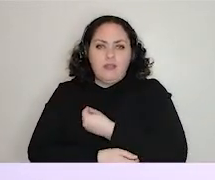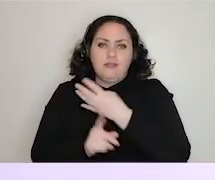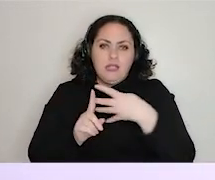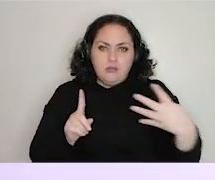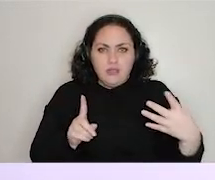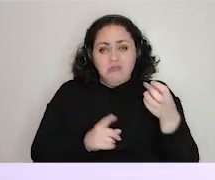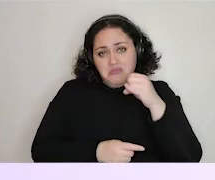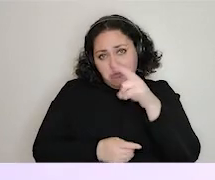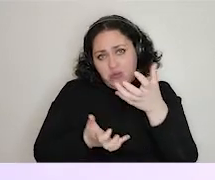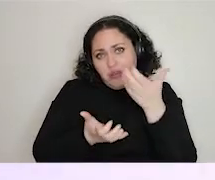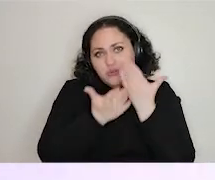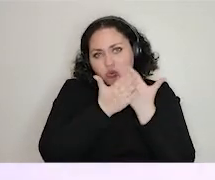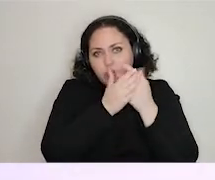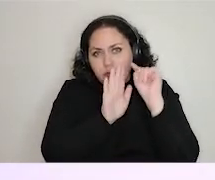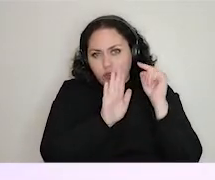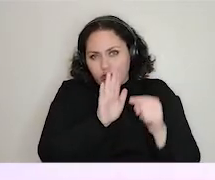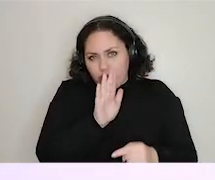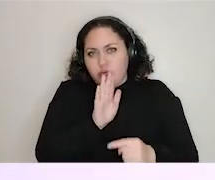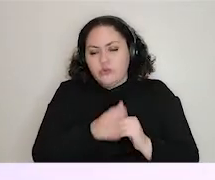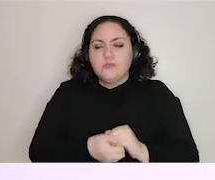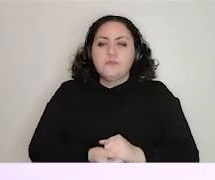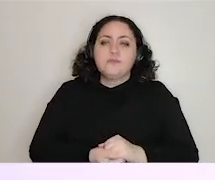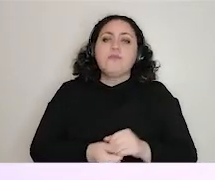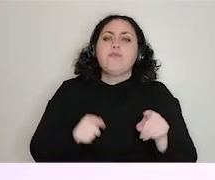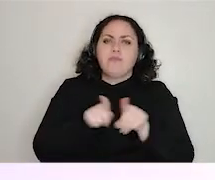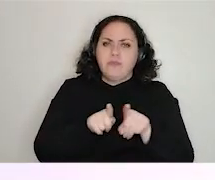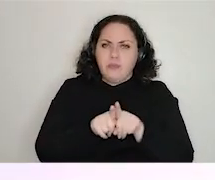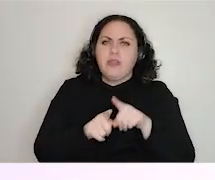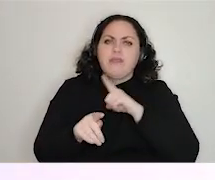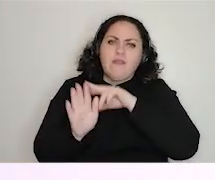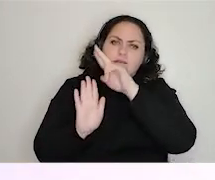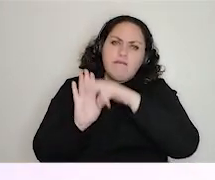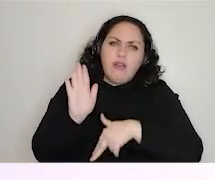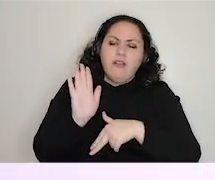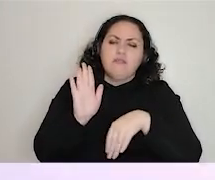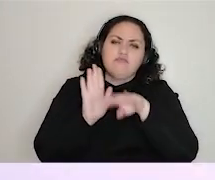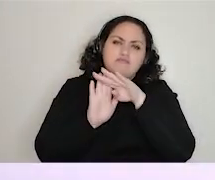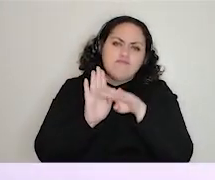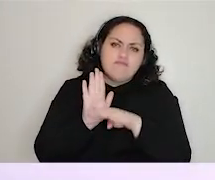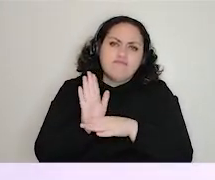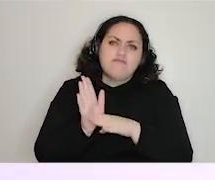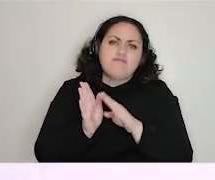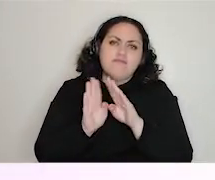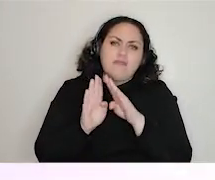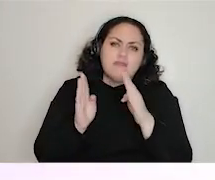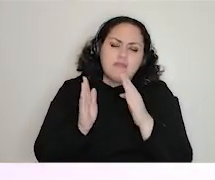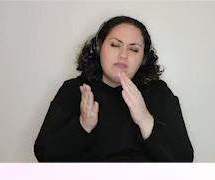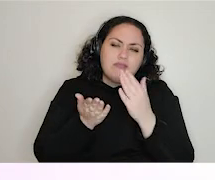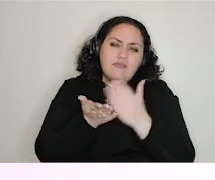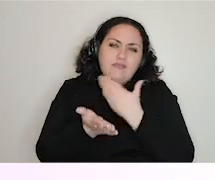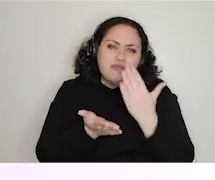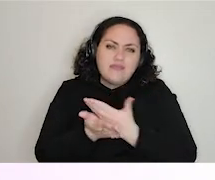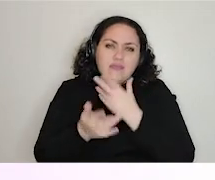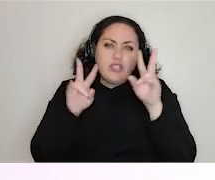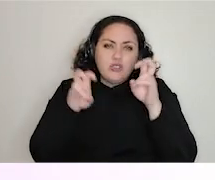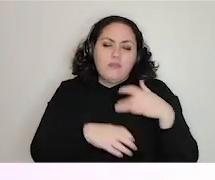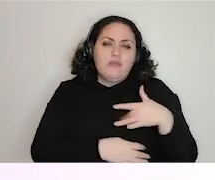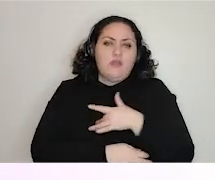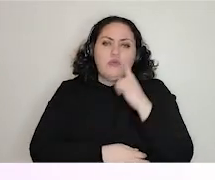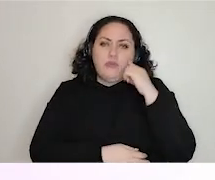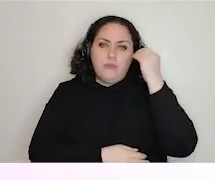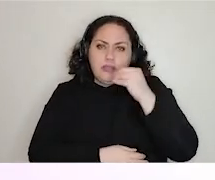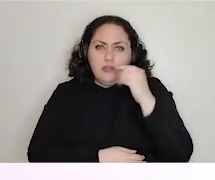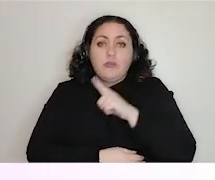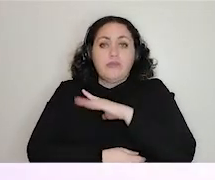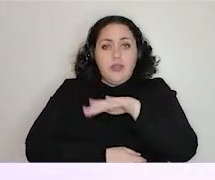LGBT, pessoas trans, para quem quiser se aprofundar em mais questões específicas, inclusive com vários encartes e partes com relação à saúde